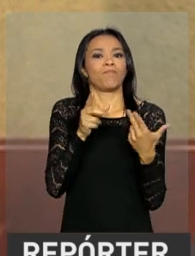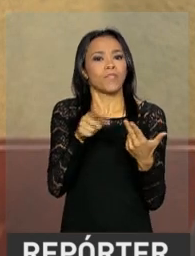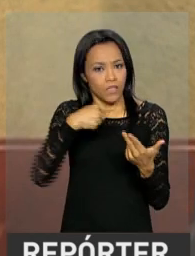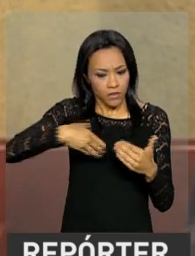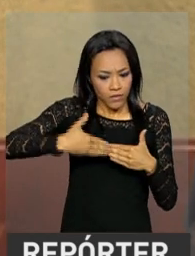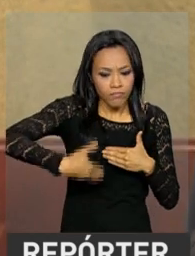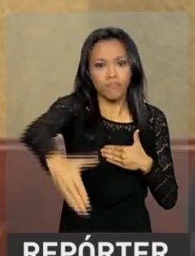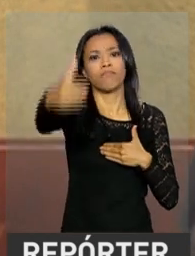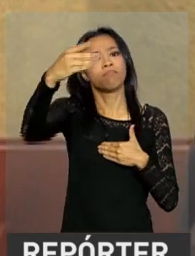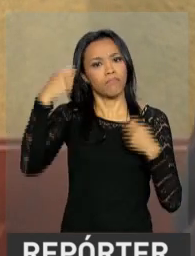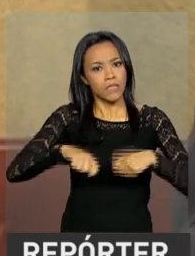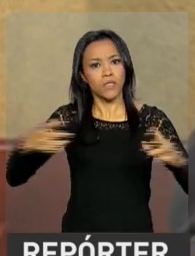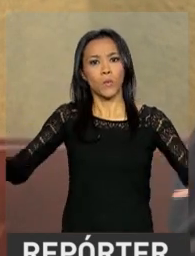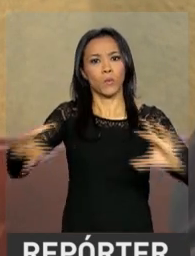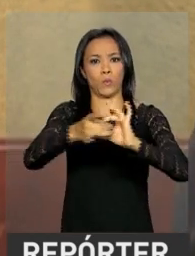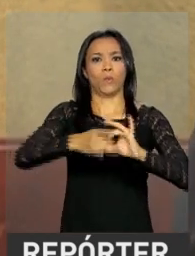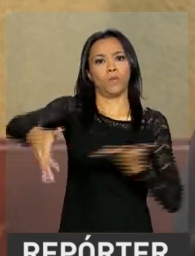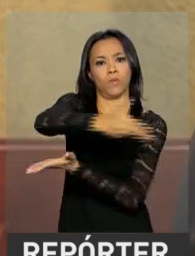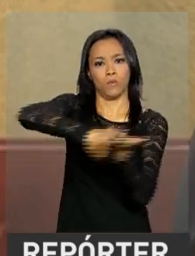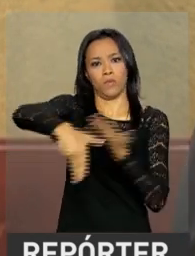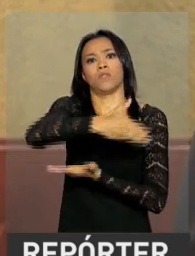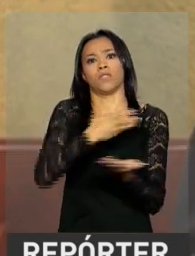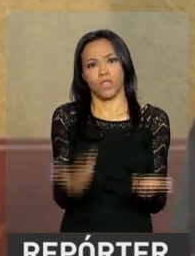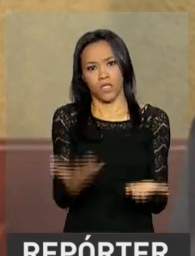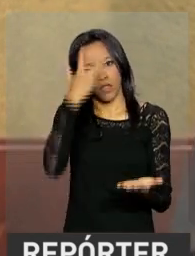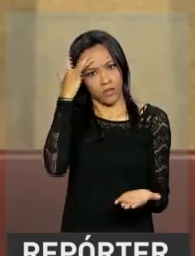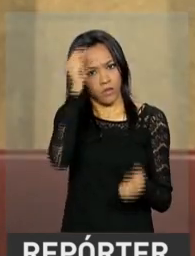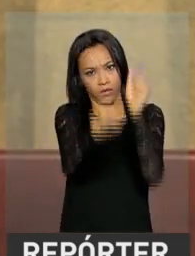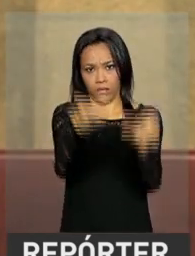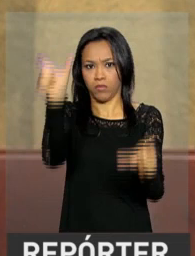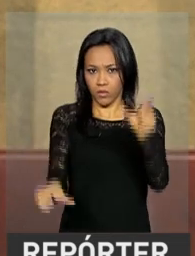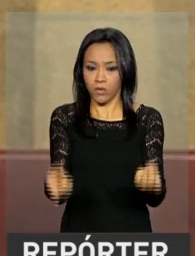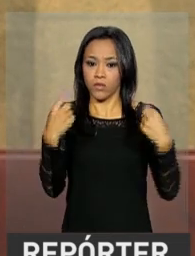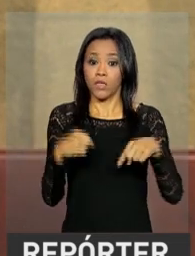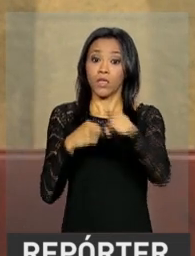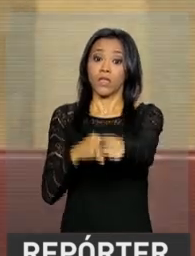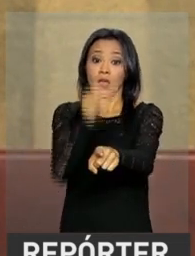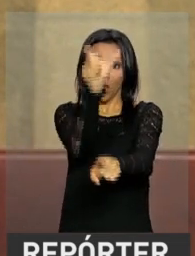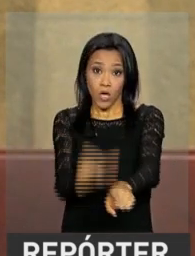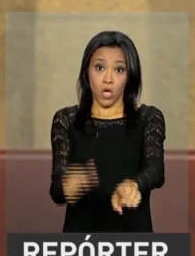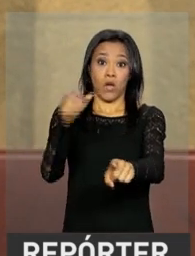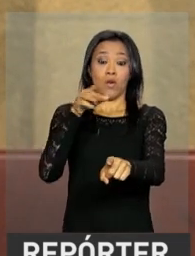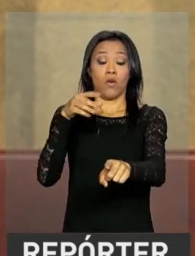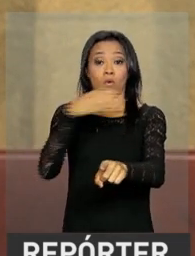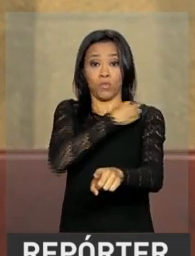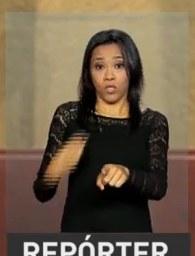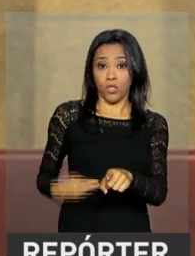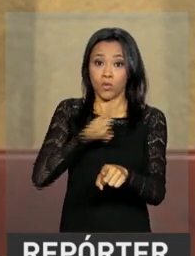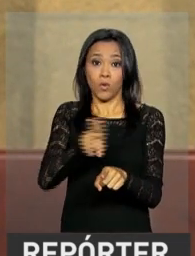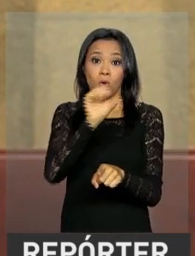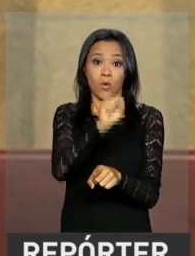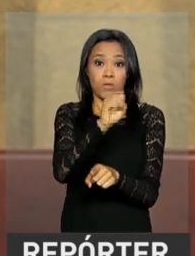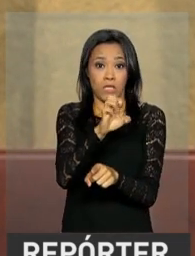deve na verdade unir e reunificar as pessoas o Ministro das relações exteriores José Serra